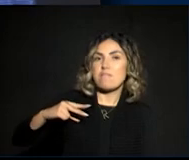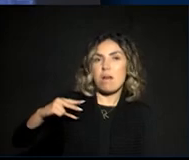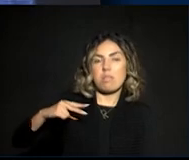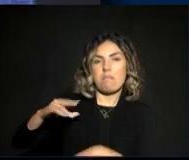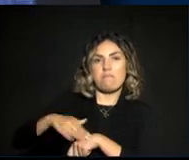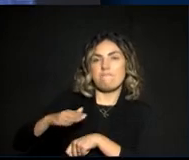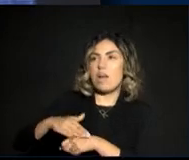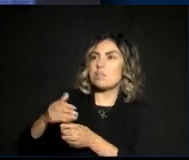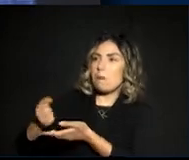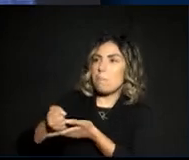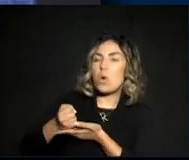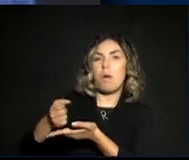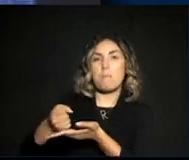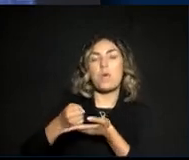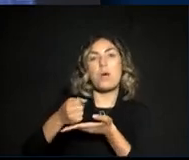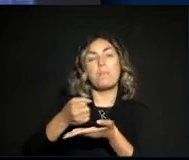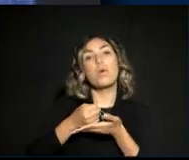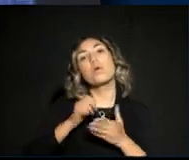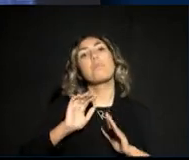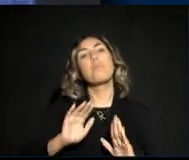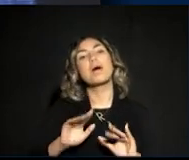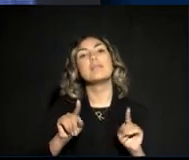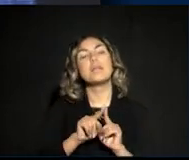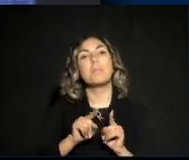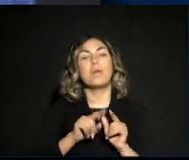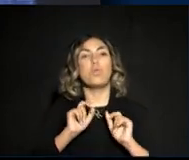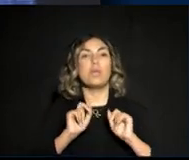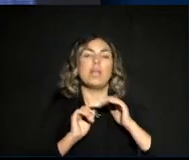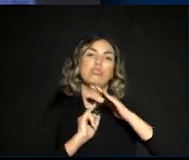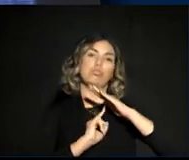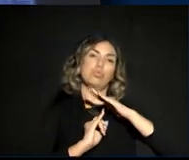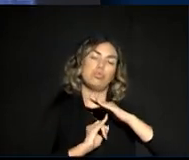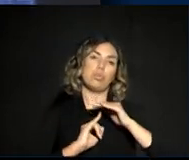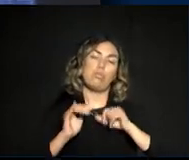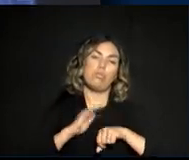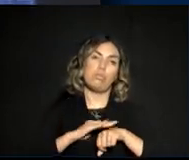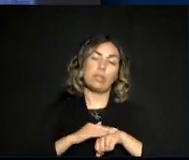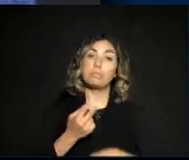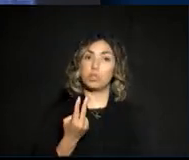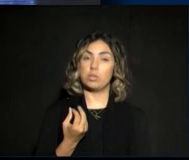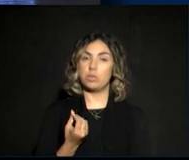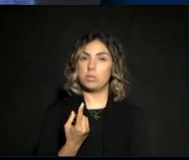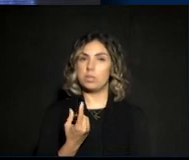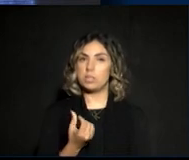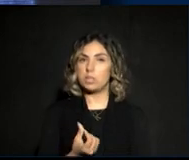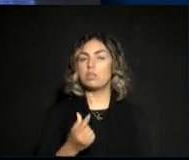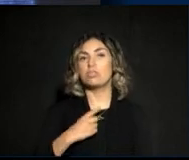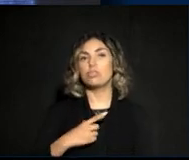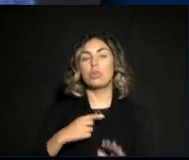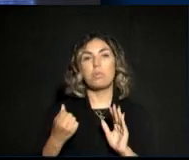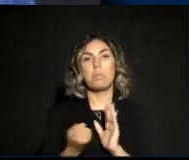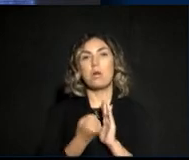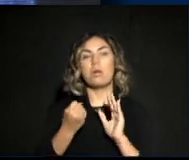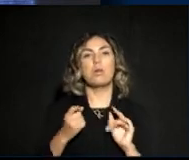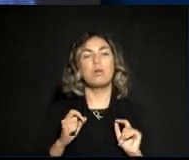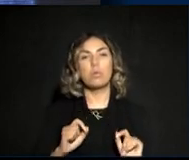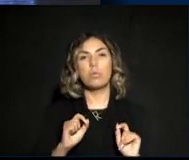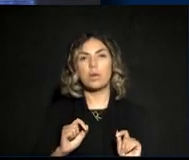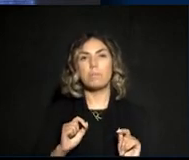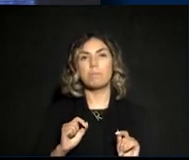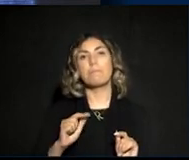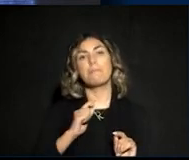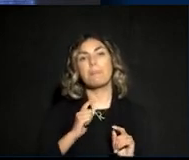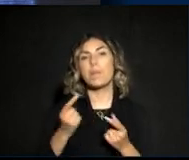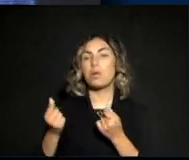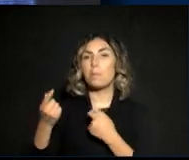a fórmula de buscar o caminho institucional 2016 a gente teve um Marco nós vamos temos numa era